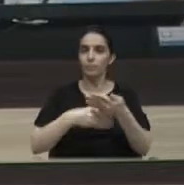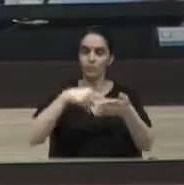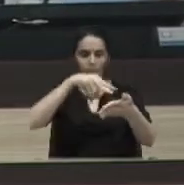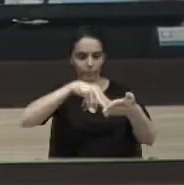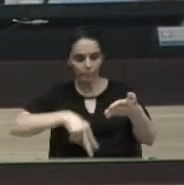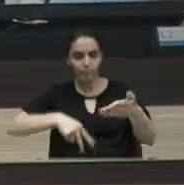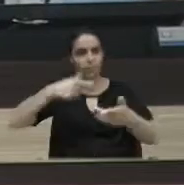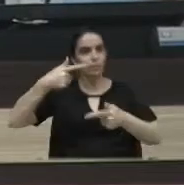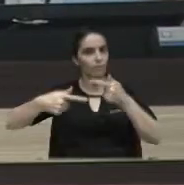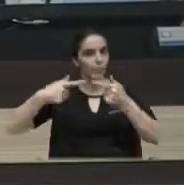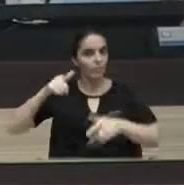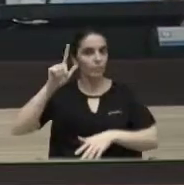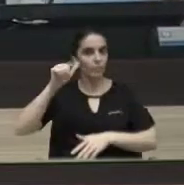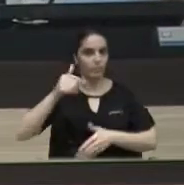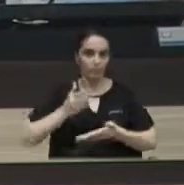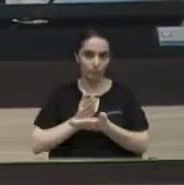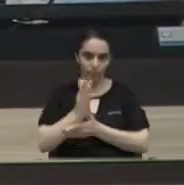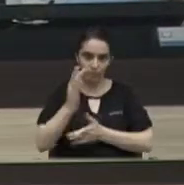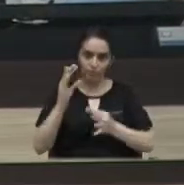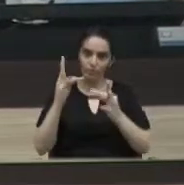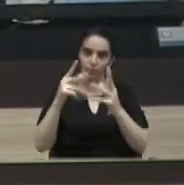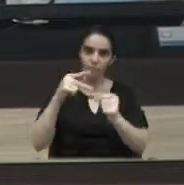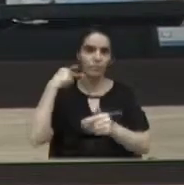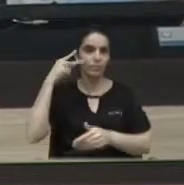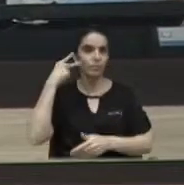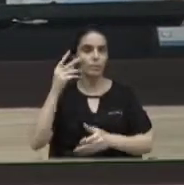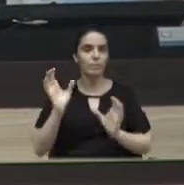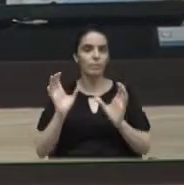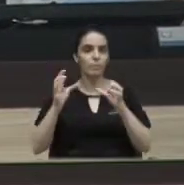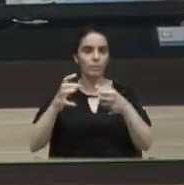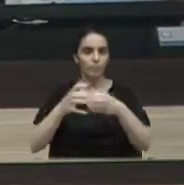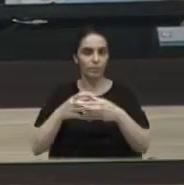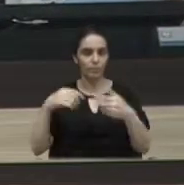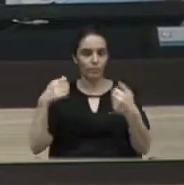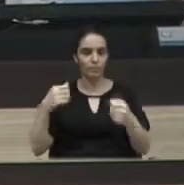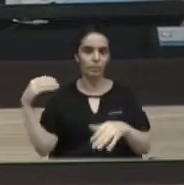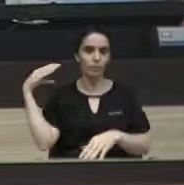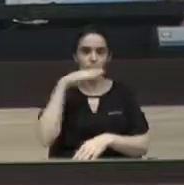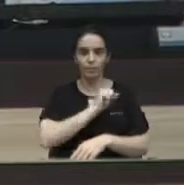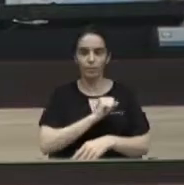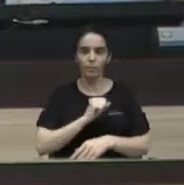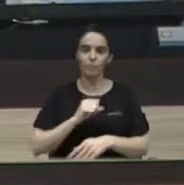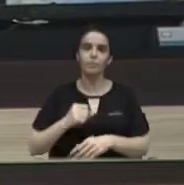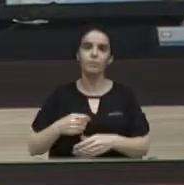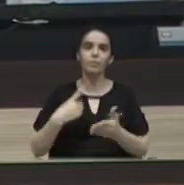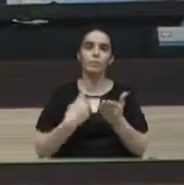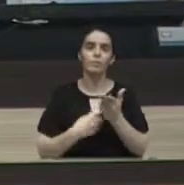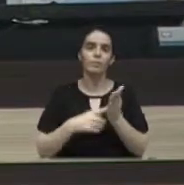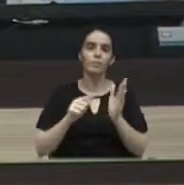apreciada, discutida e, ao final, aprovada pelos ilustres vereadores em regime de urgência, de conformidade com o